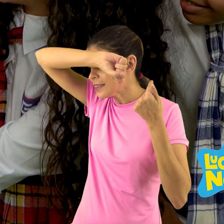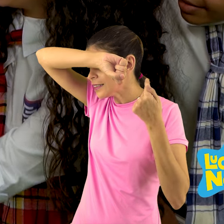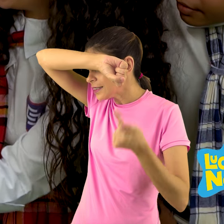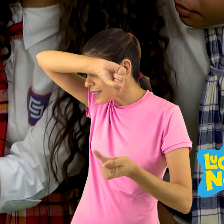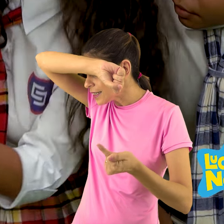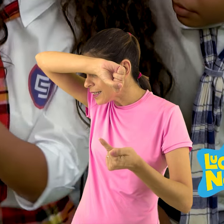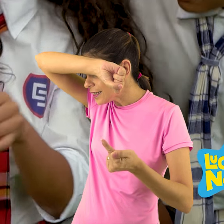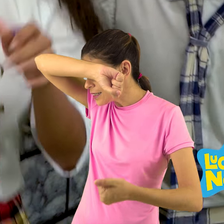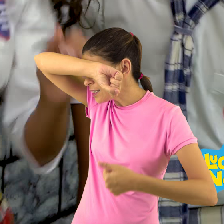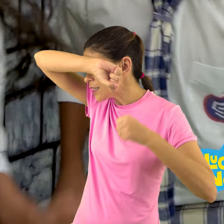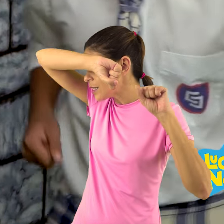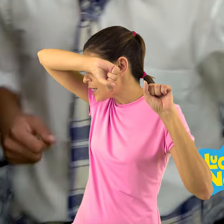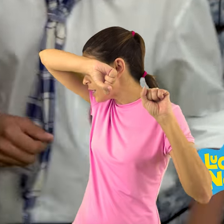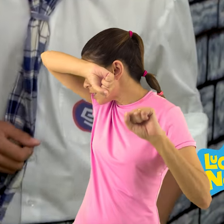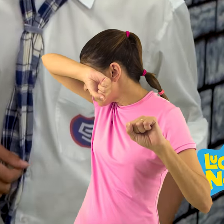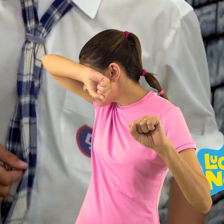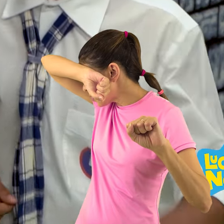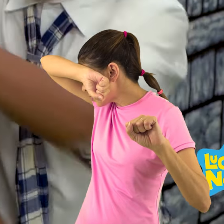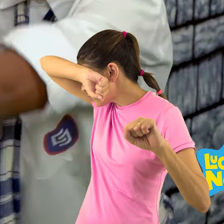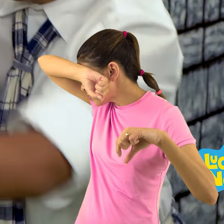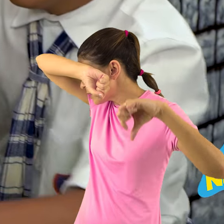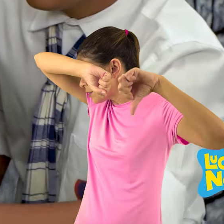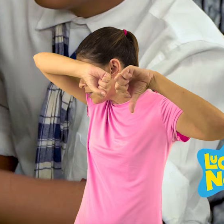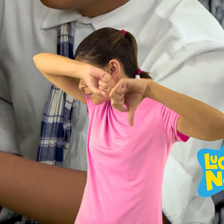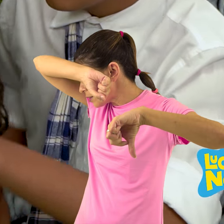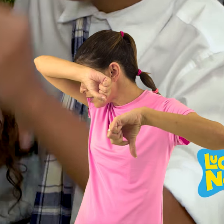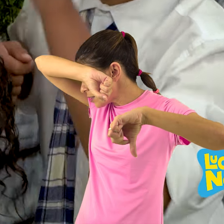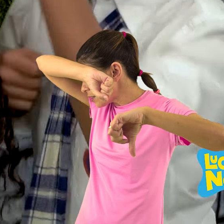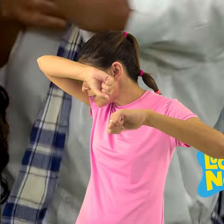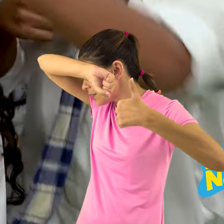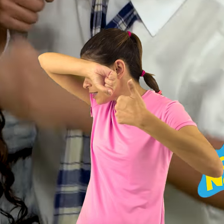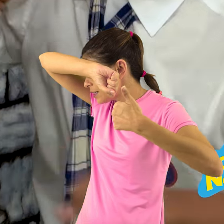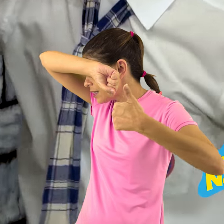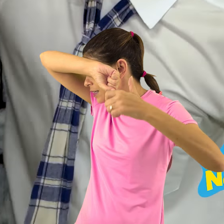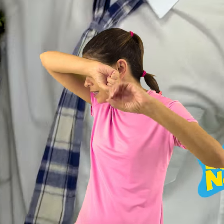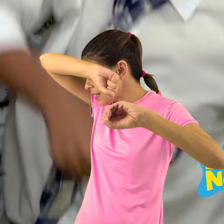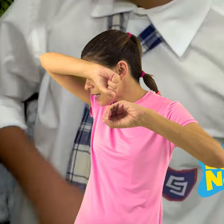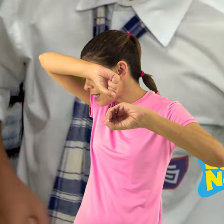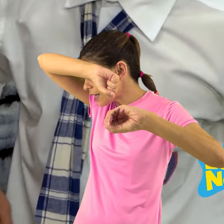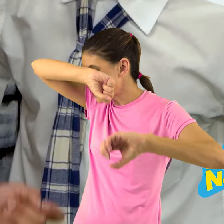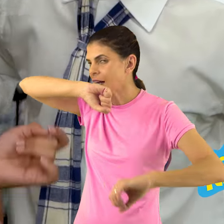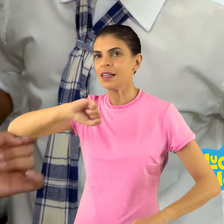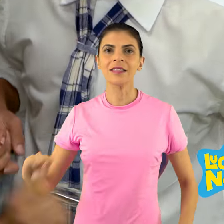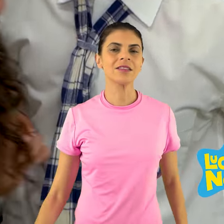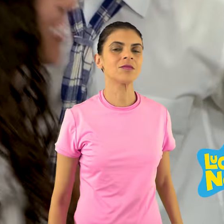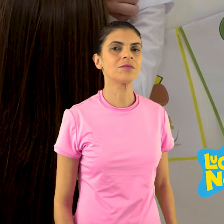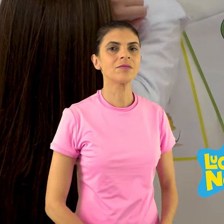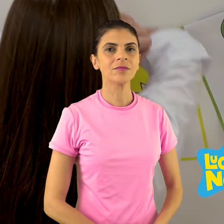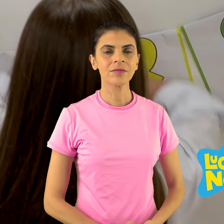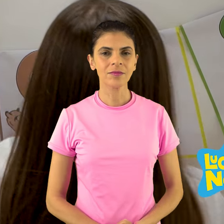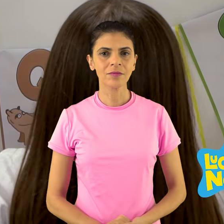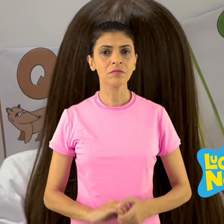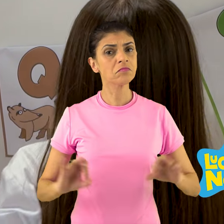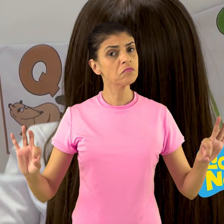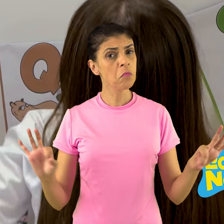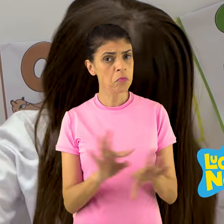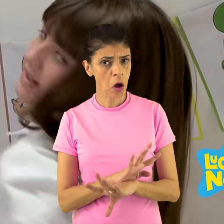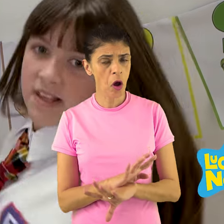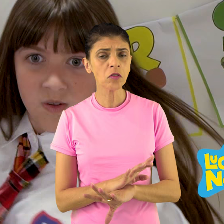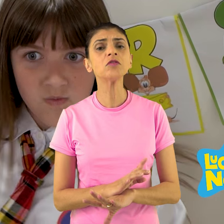5, 6, 7, 8, 9, 10. Prontos ou